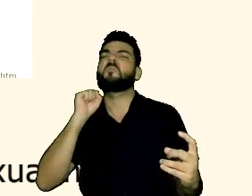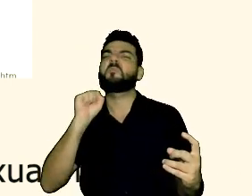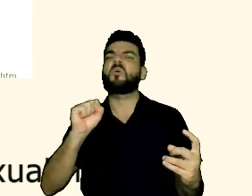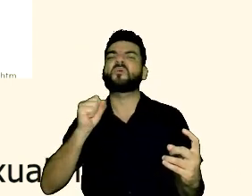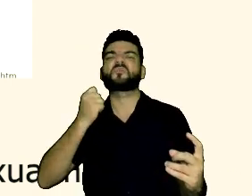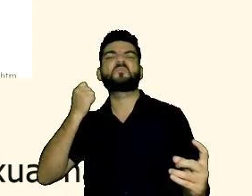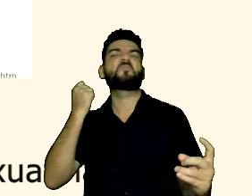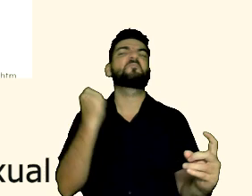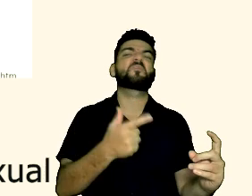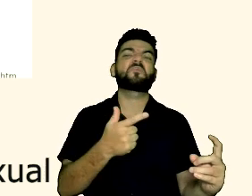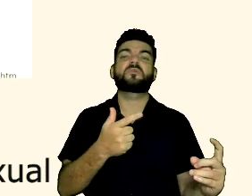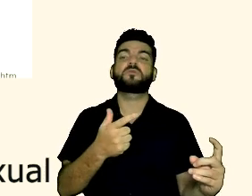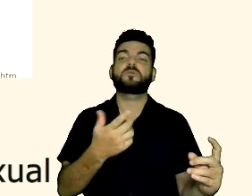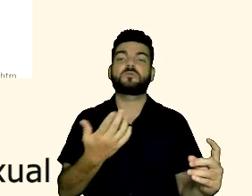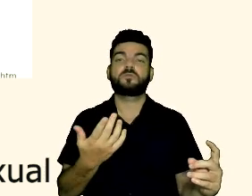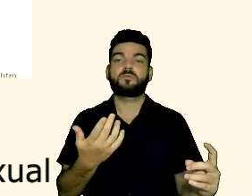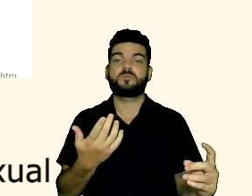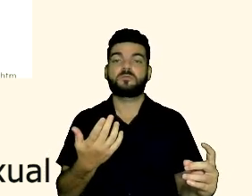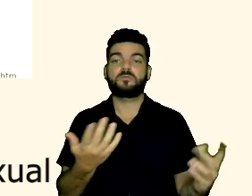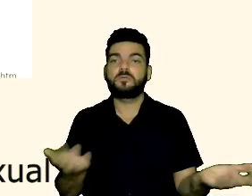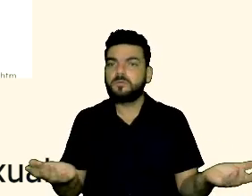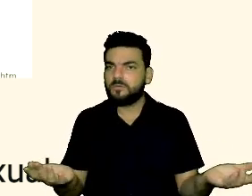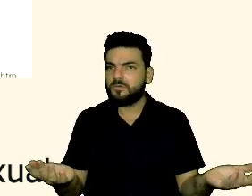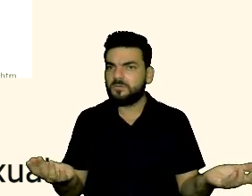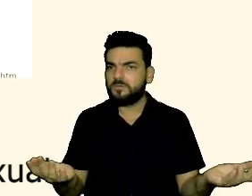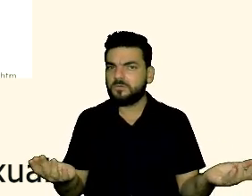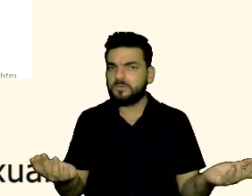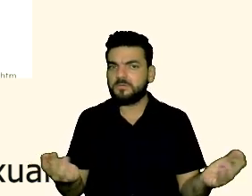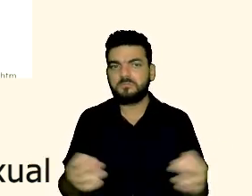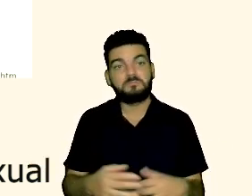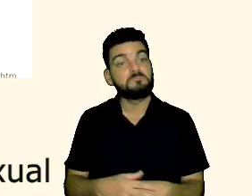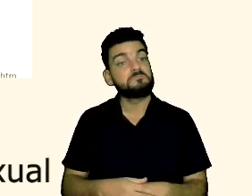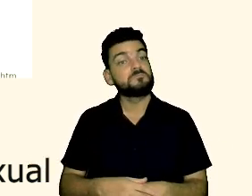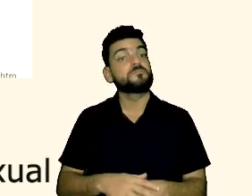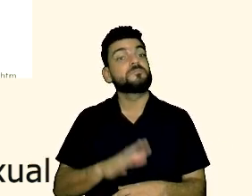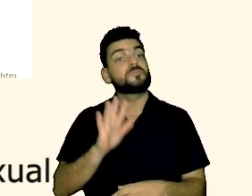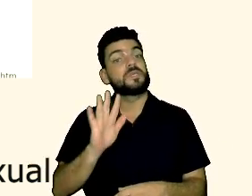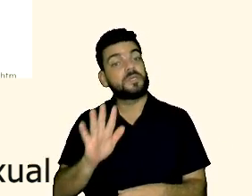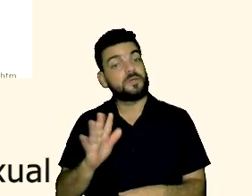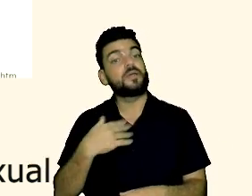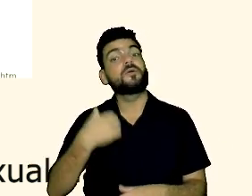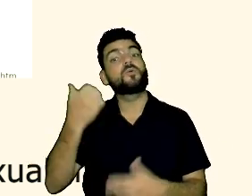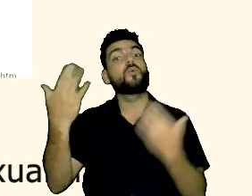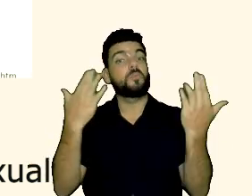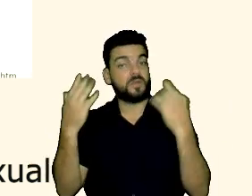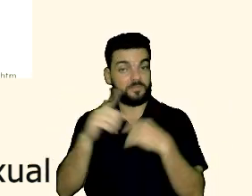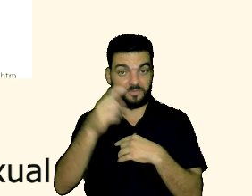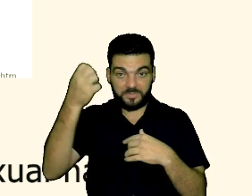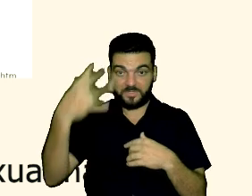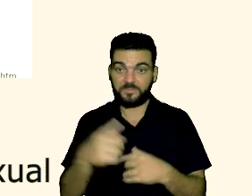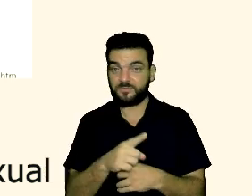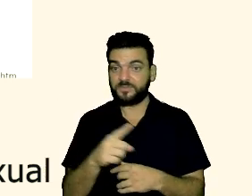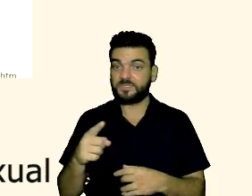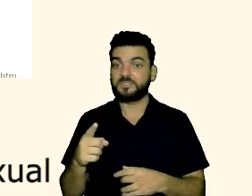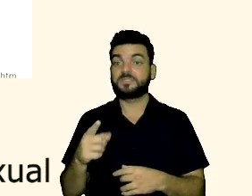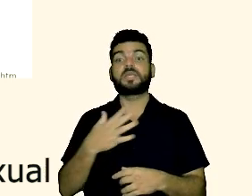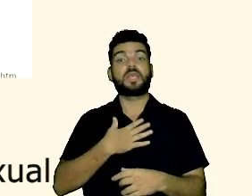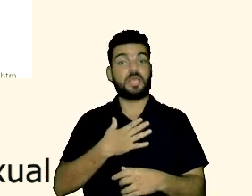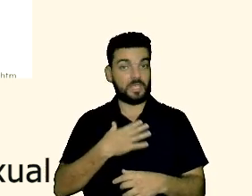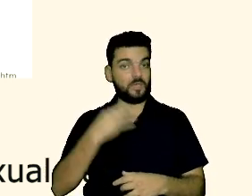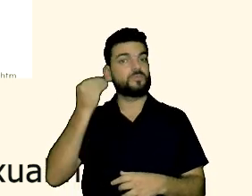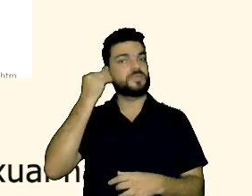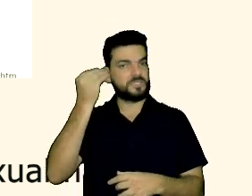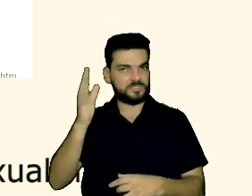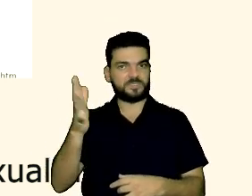observamos em algumas situações, agora eu trago de ordem assim, experimentada, vamos dizer assim, no passado, de gestores que falam,